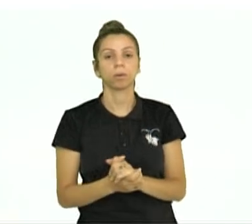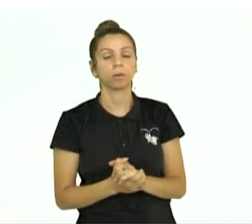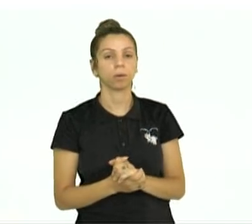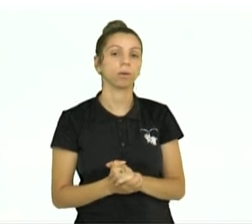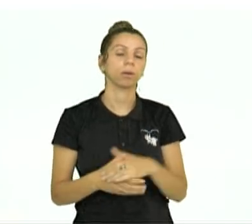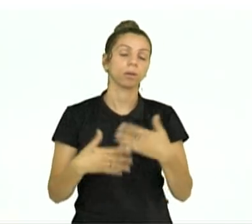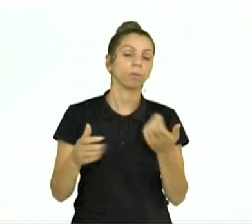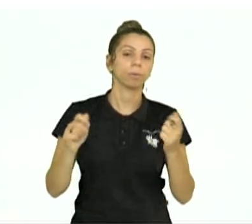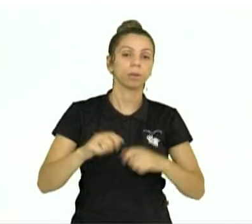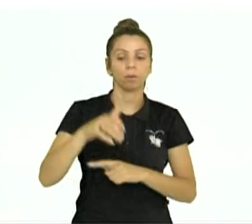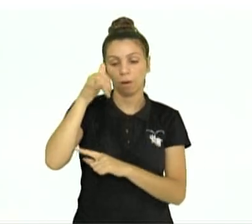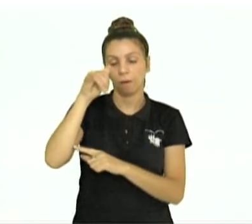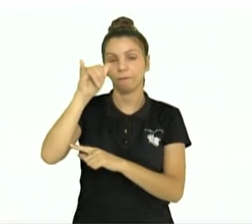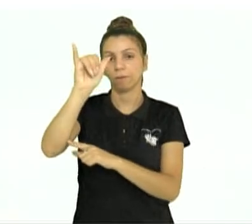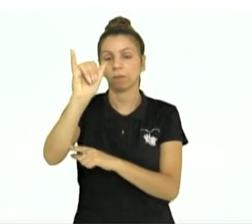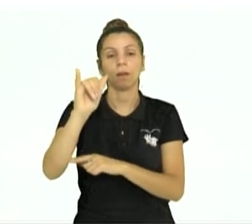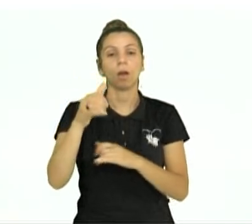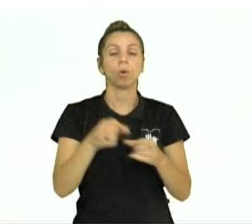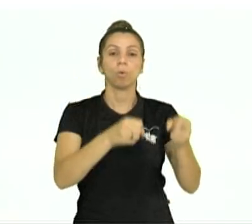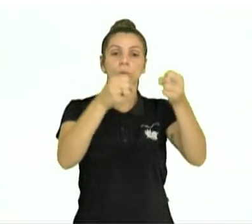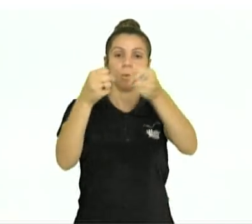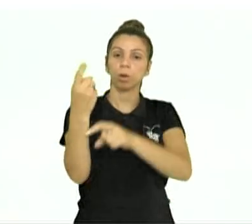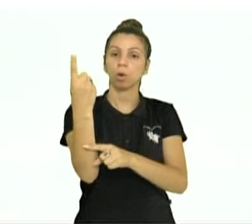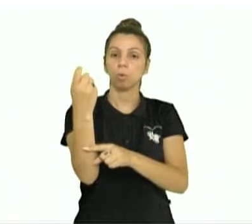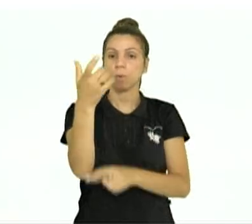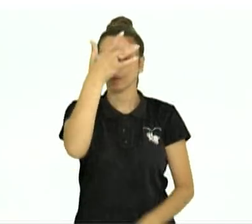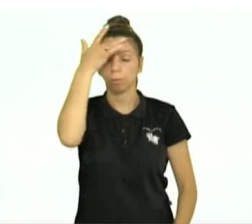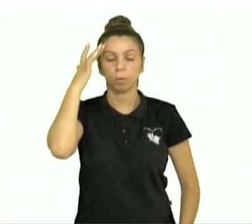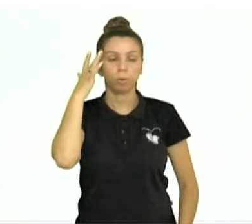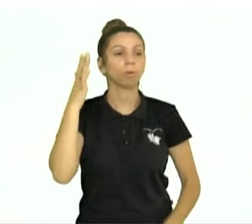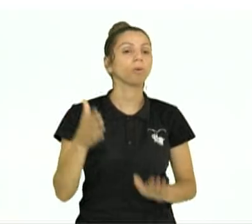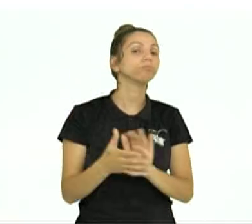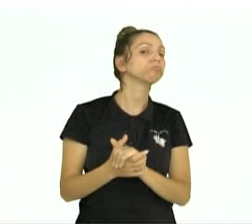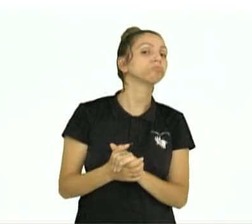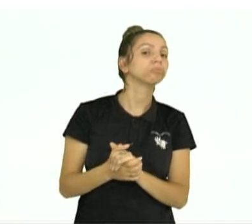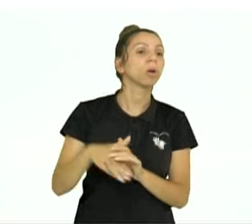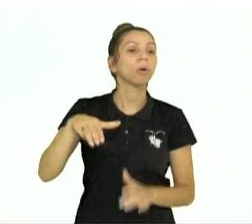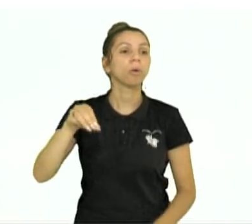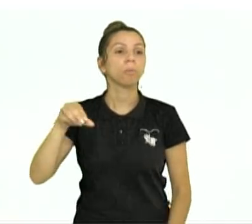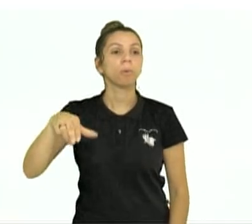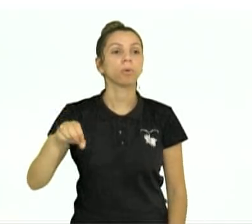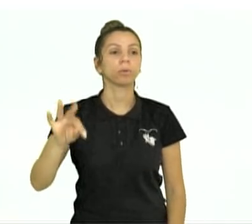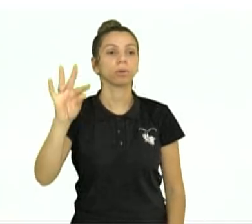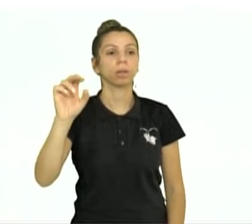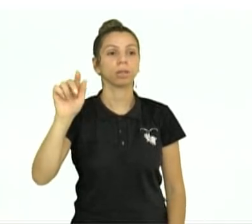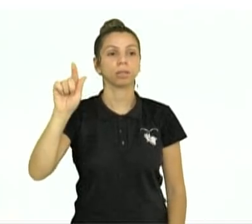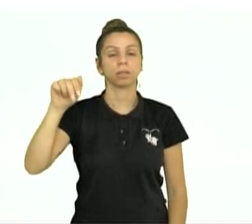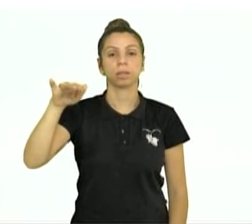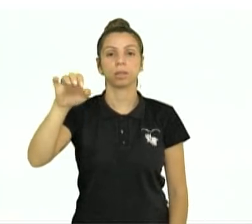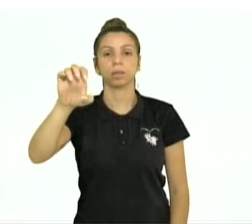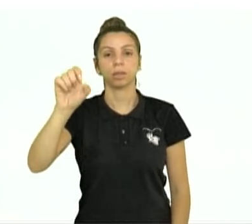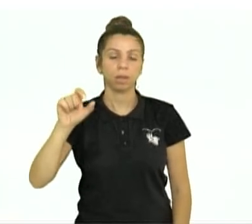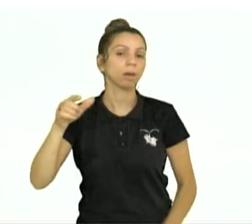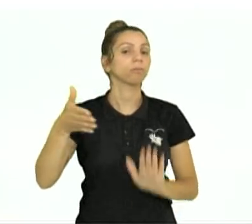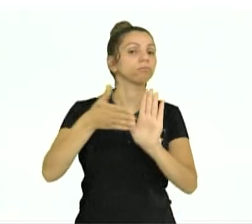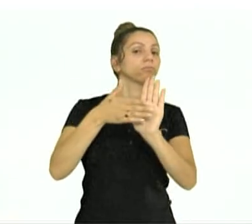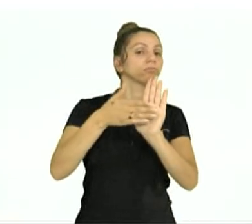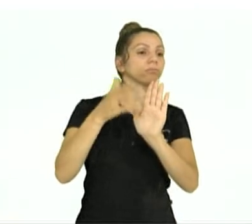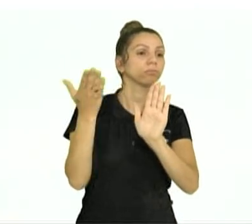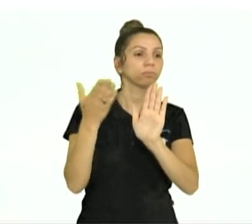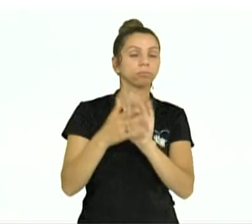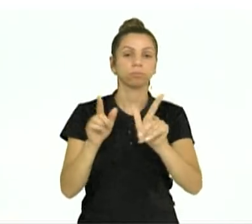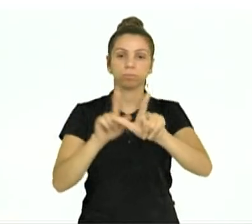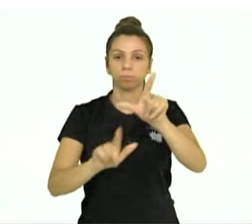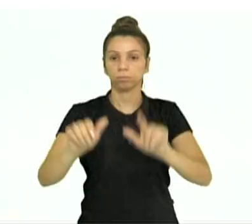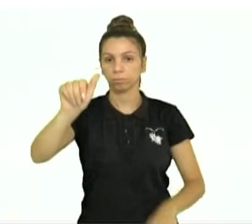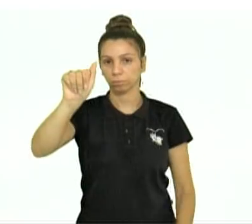se concentre nas mãos de uma só pessoa. Em qual livro Montesquieu defendeu essa ideia? A. No espírito das leis. B. Na força